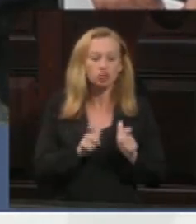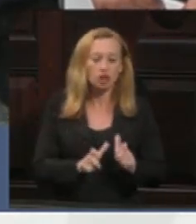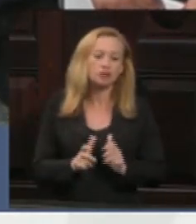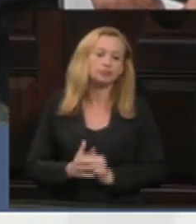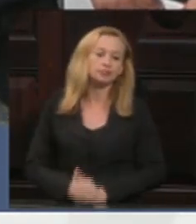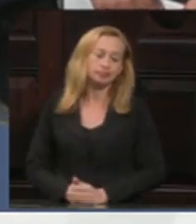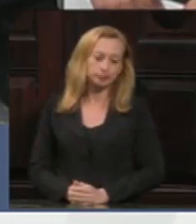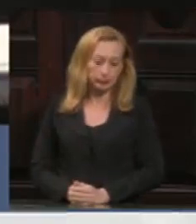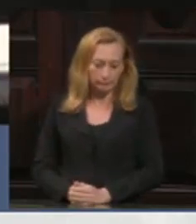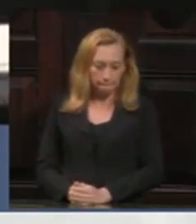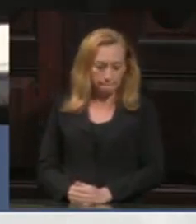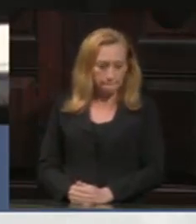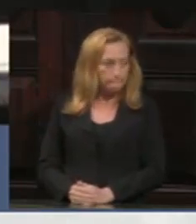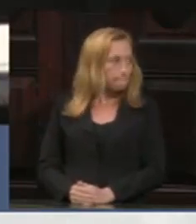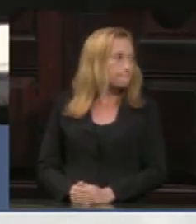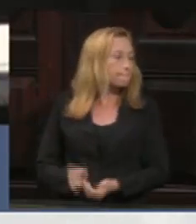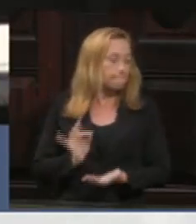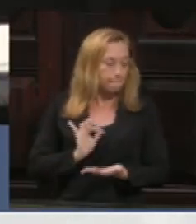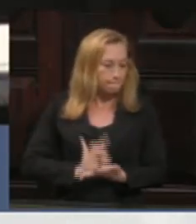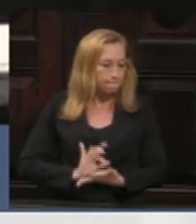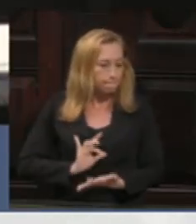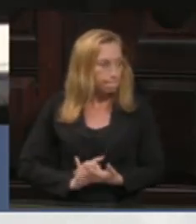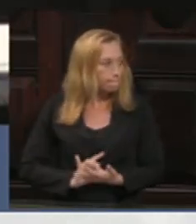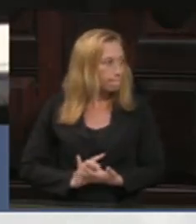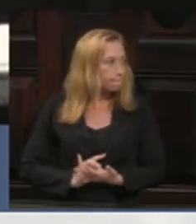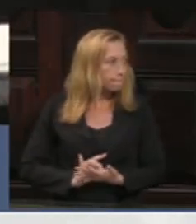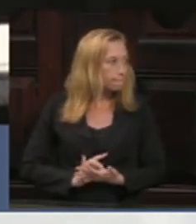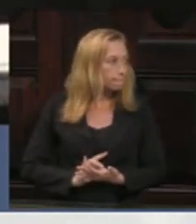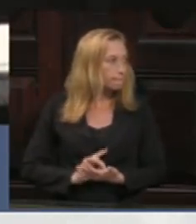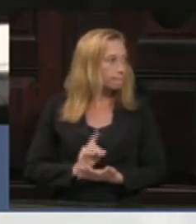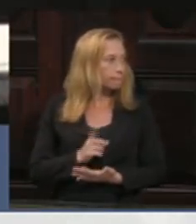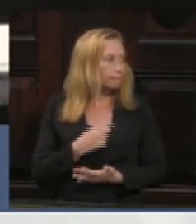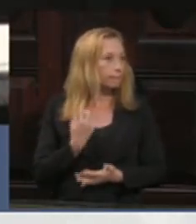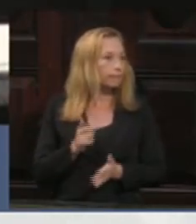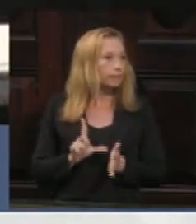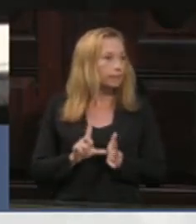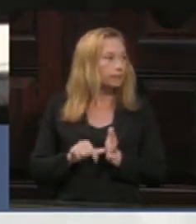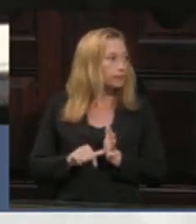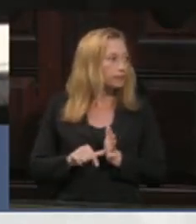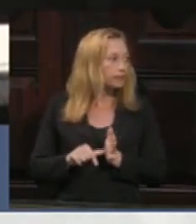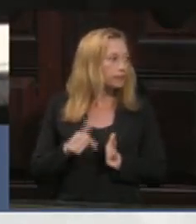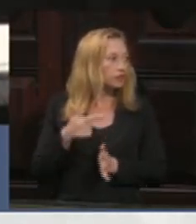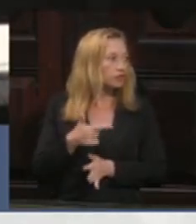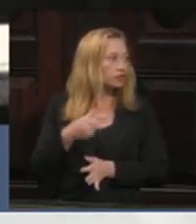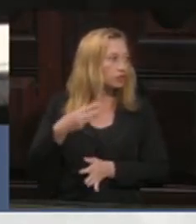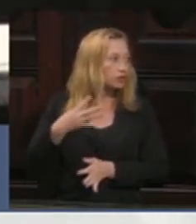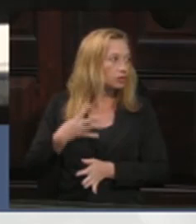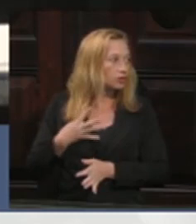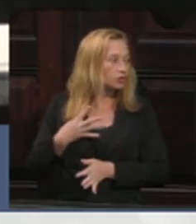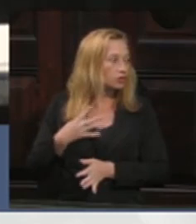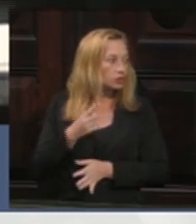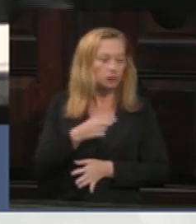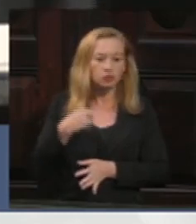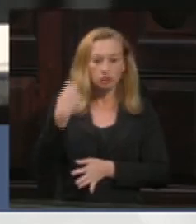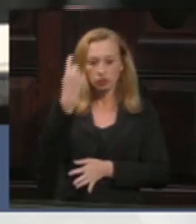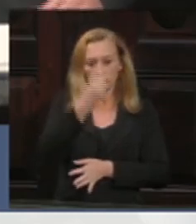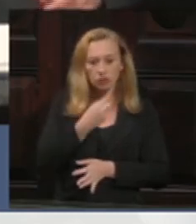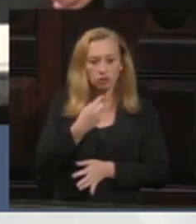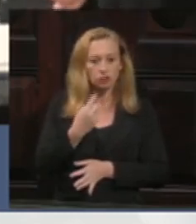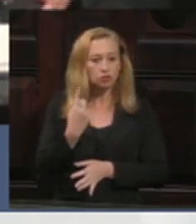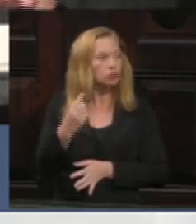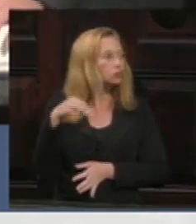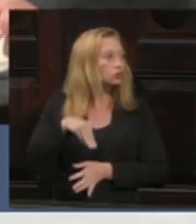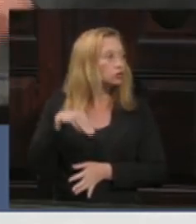convir. Na verdade, nós estamos atrasados em 24 horas, fazer 1 minuto de silêncio também para o nosso